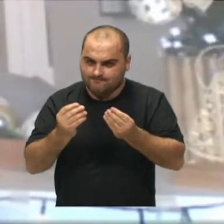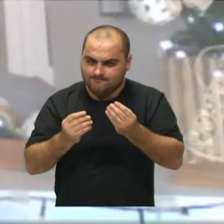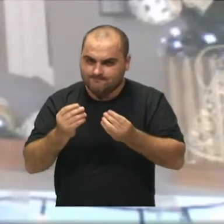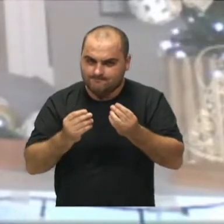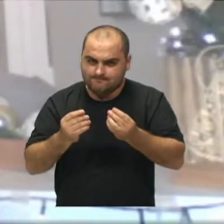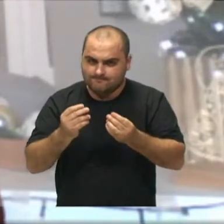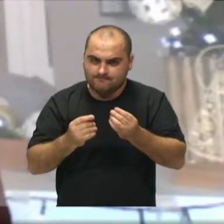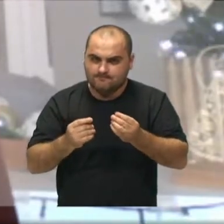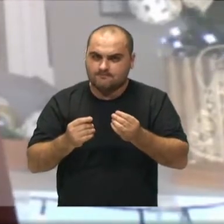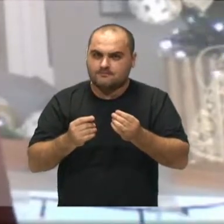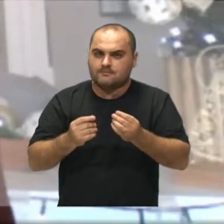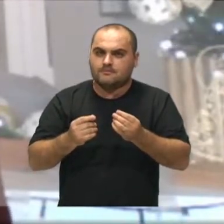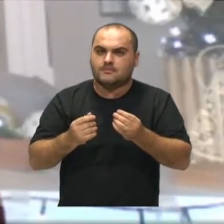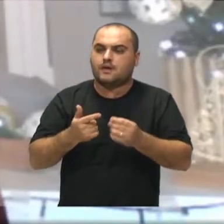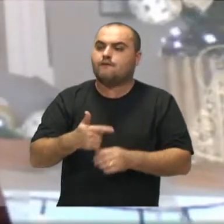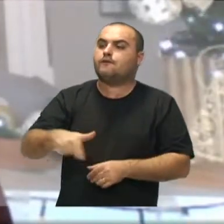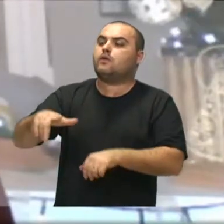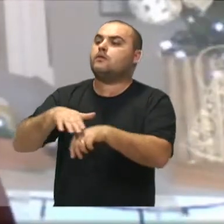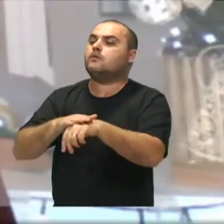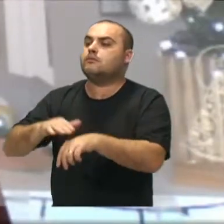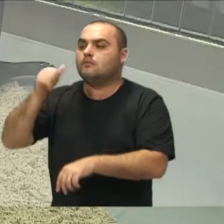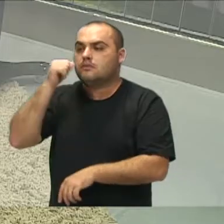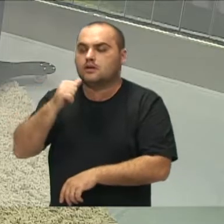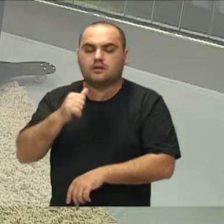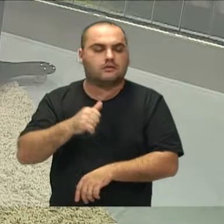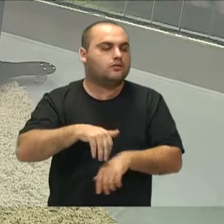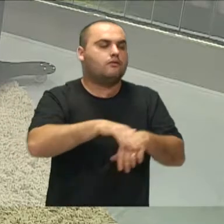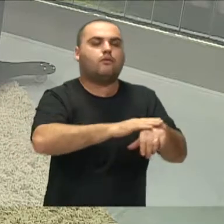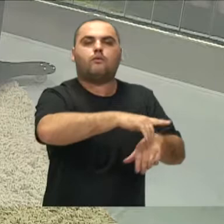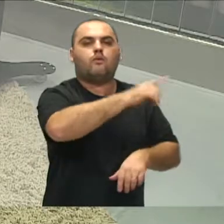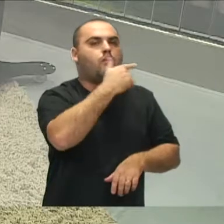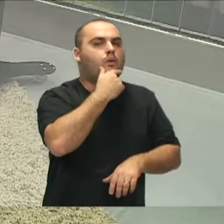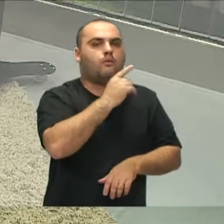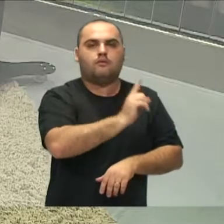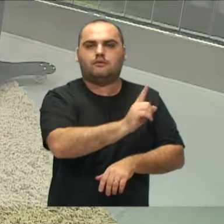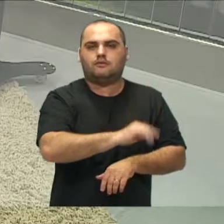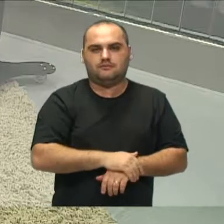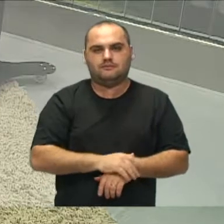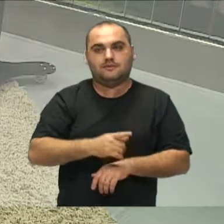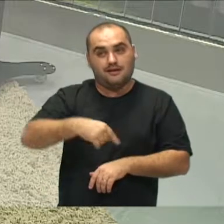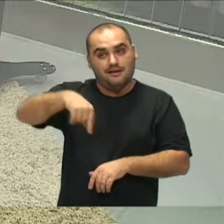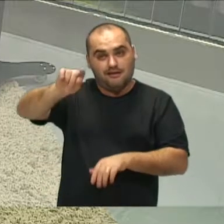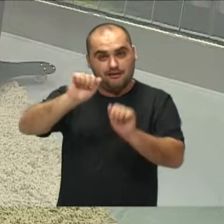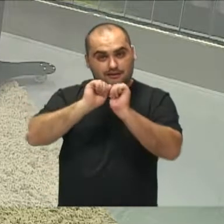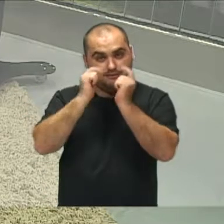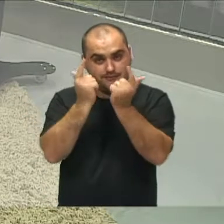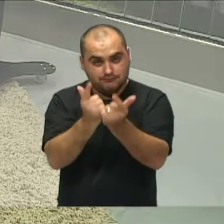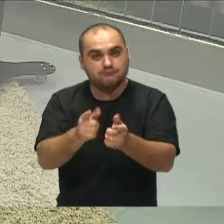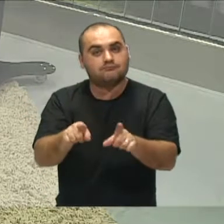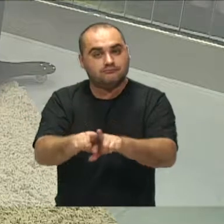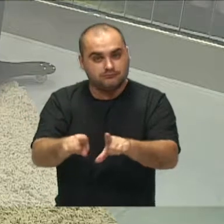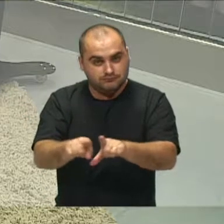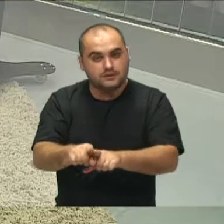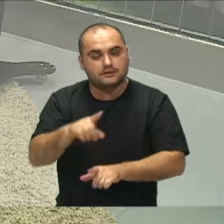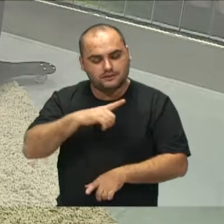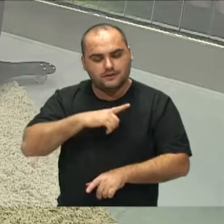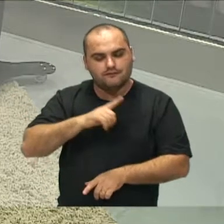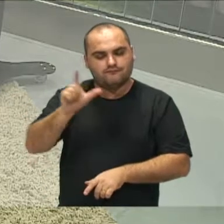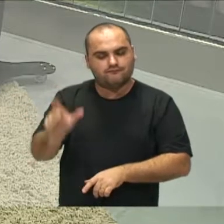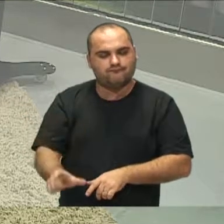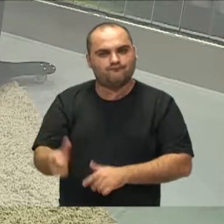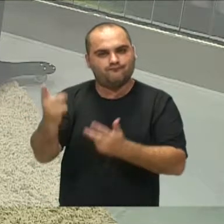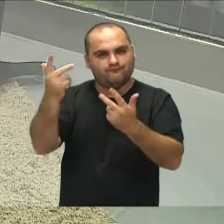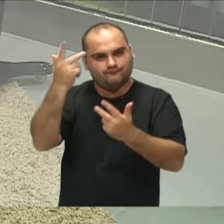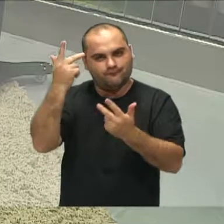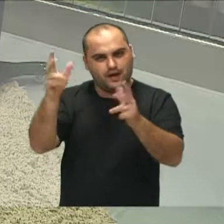apelo feminino, elas procuram por mulheres, elas não procuram por homem. Eu também passei isso lá na Câmara, lá na Assembleia Legislativa, eu passei por um caso assim também.